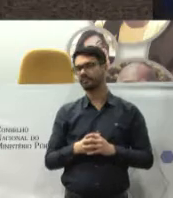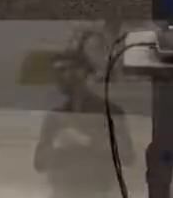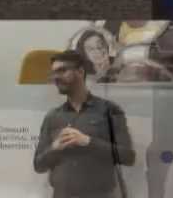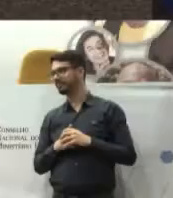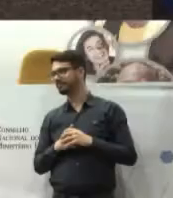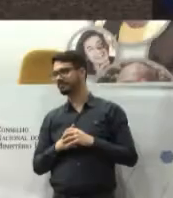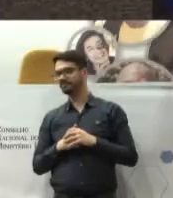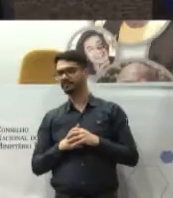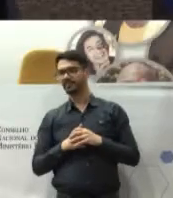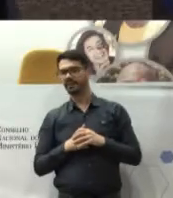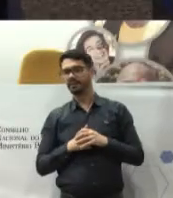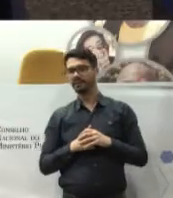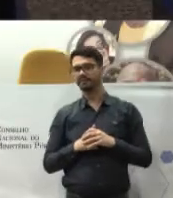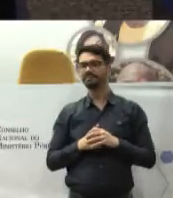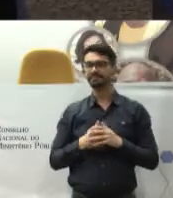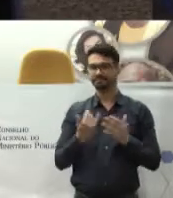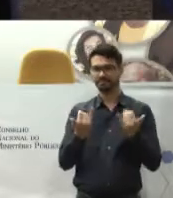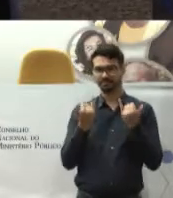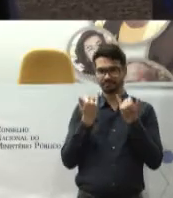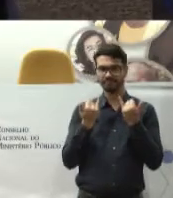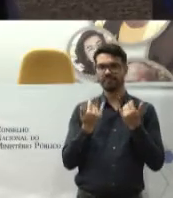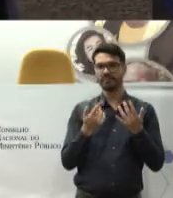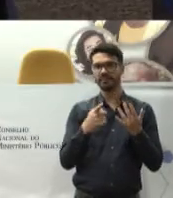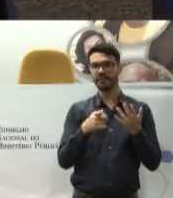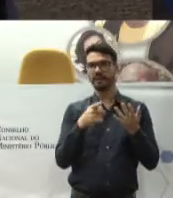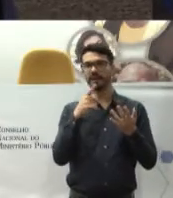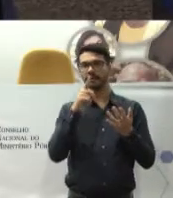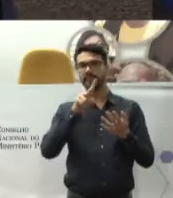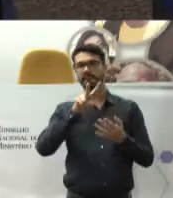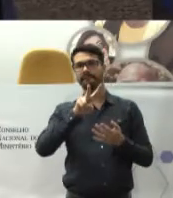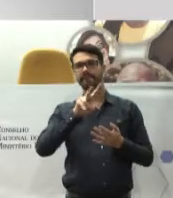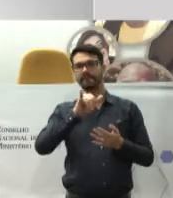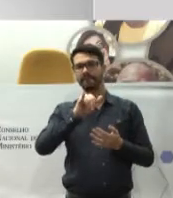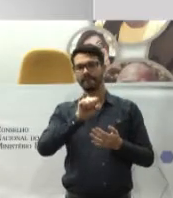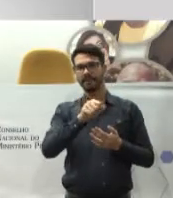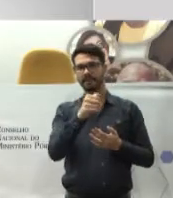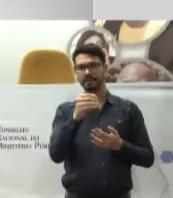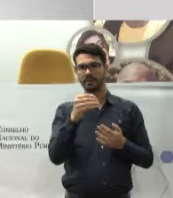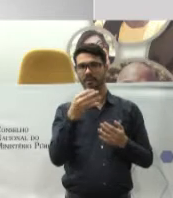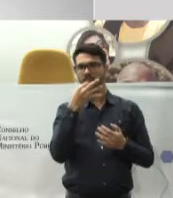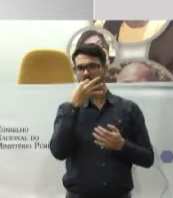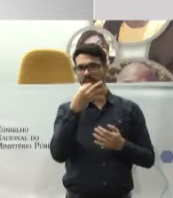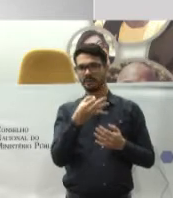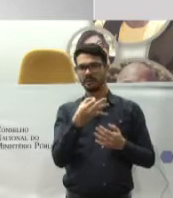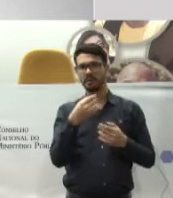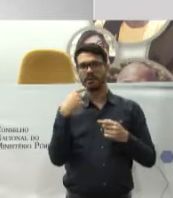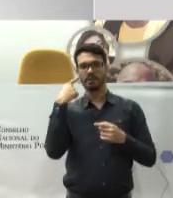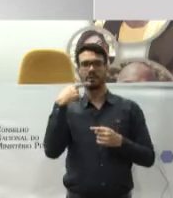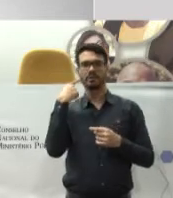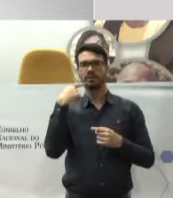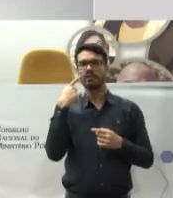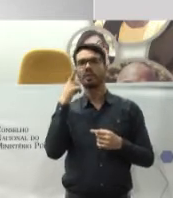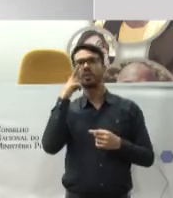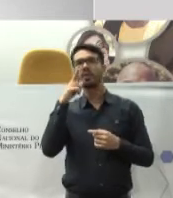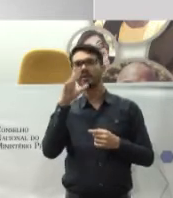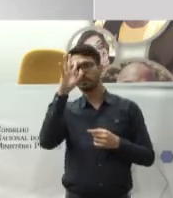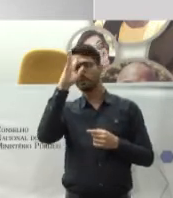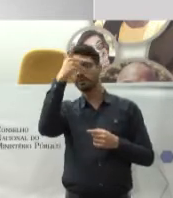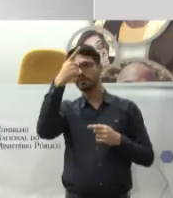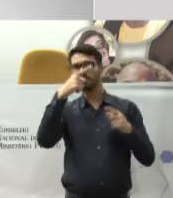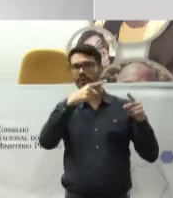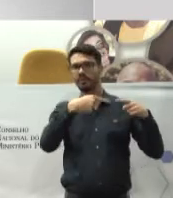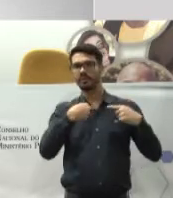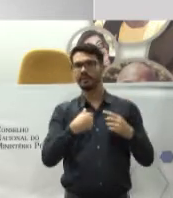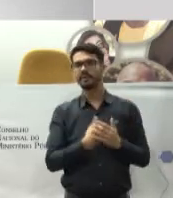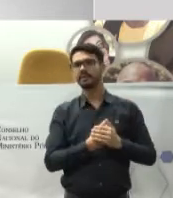Consigo colocar? Bom, o tema que nos coube foi a visão da advocacia pública e os meios de prevenção e resolução de conflitos. Eu vou trazer